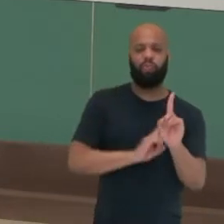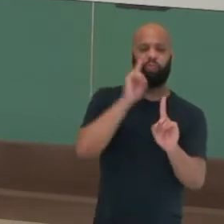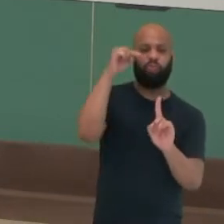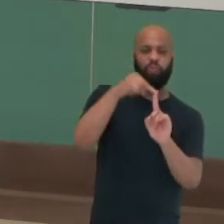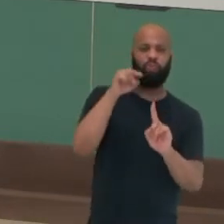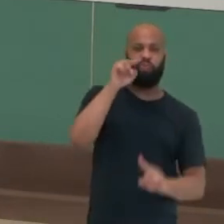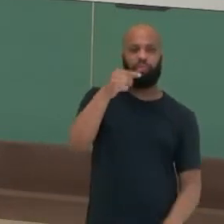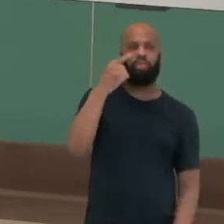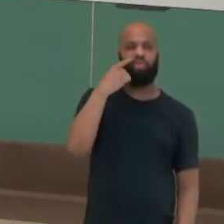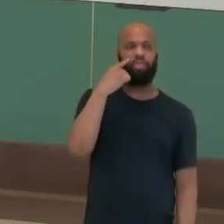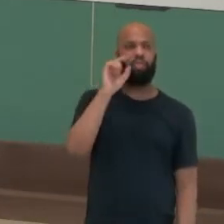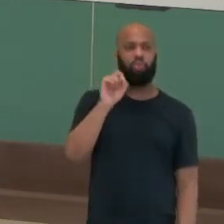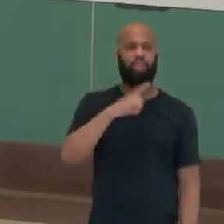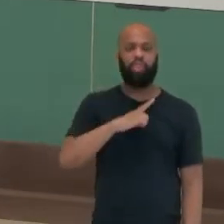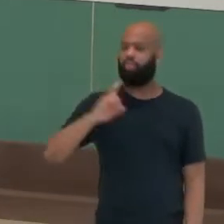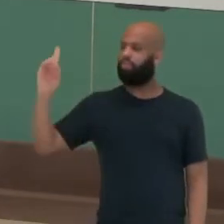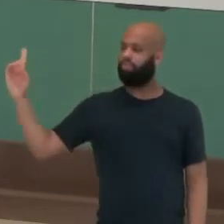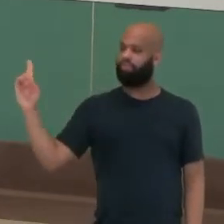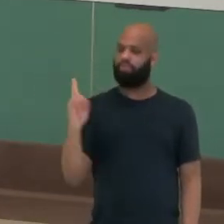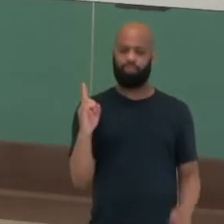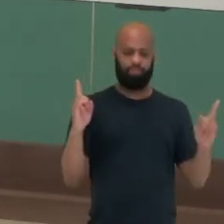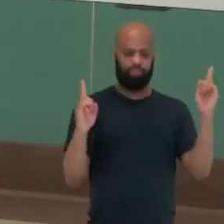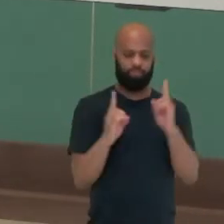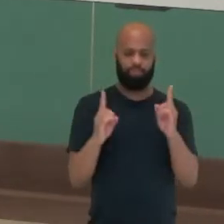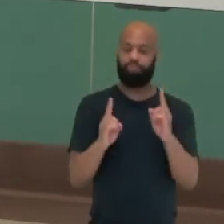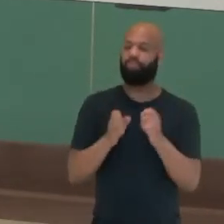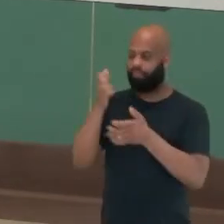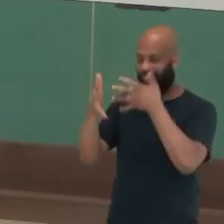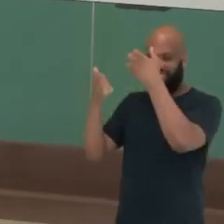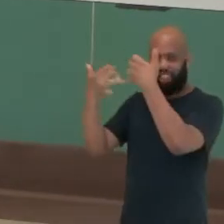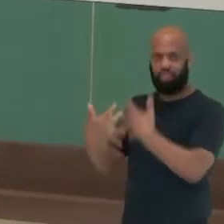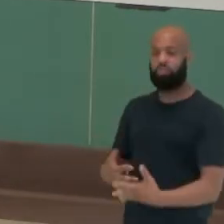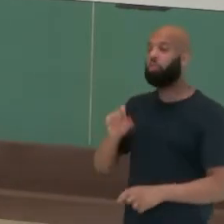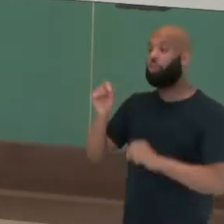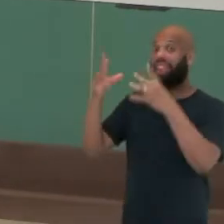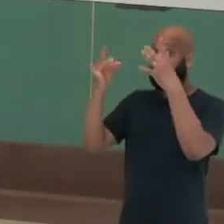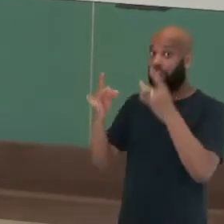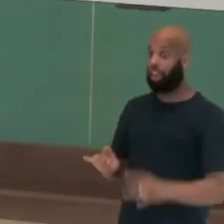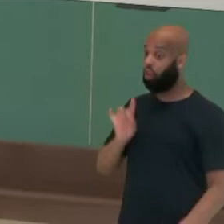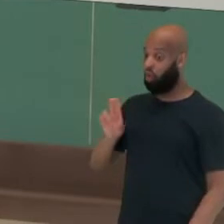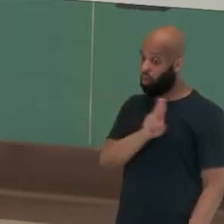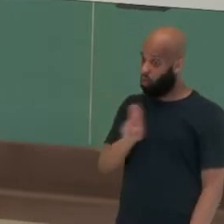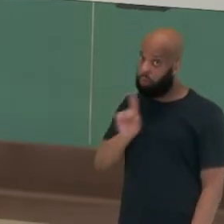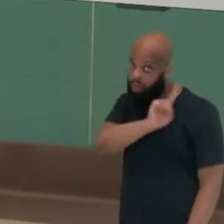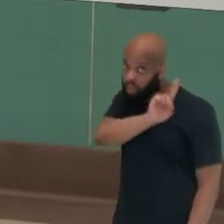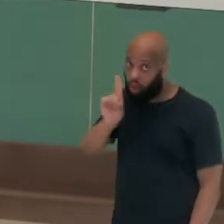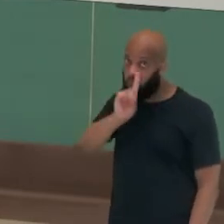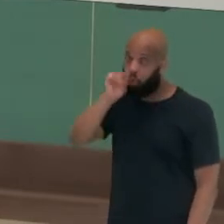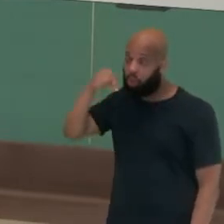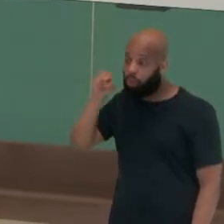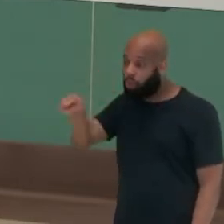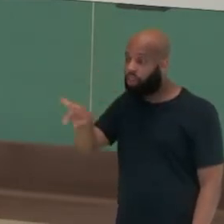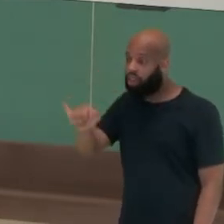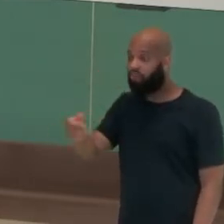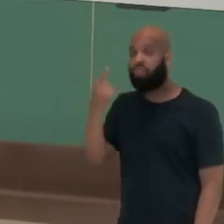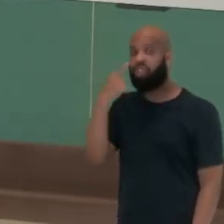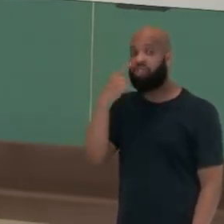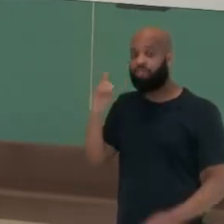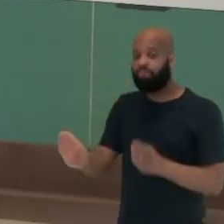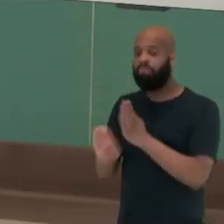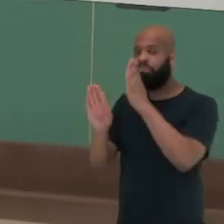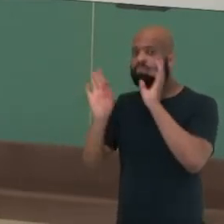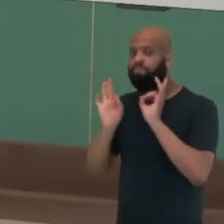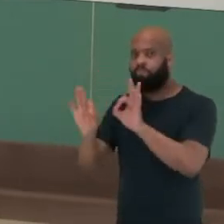aí fazer uma dupla, né? Tentar identificar os objetos a partir apenas da descrição das